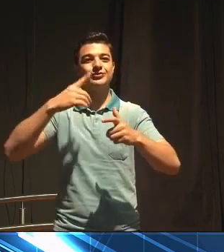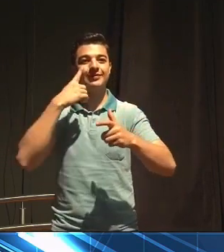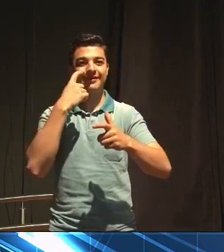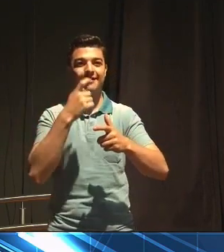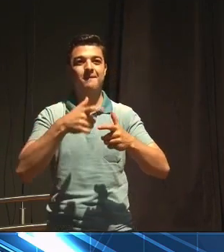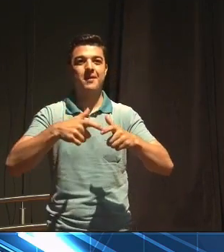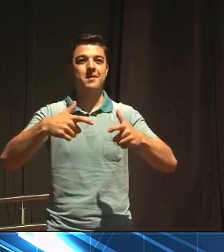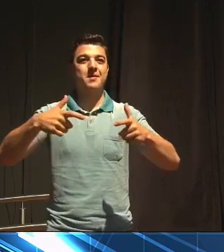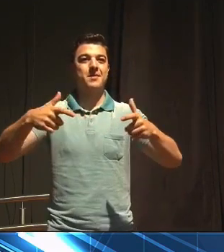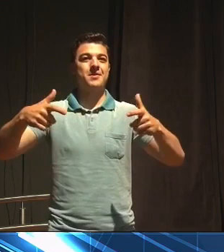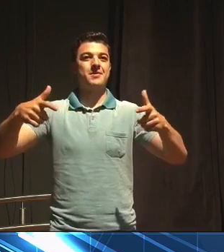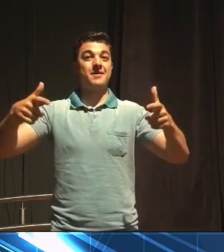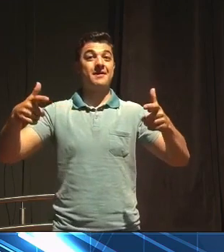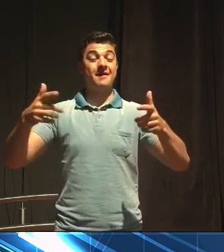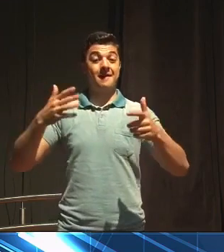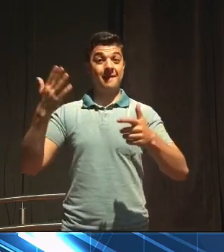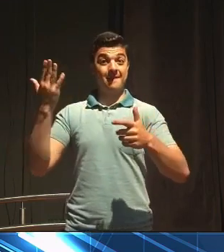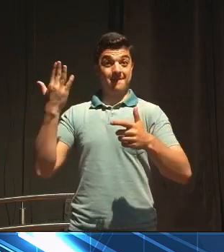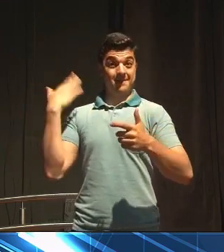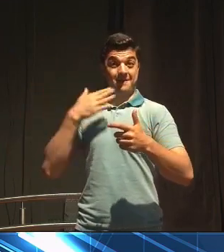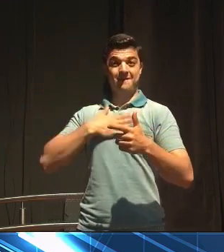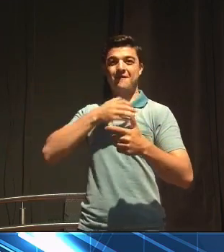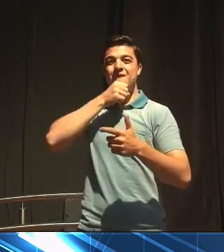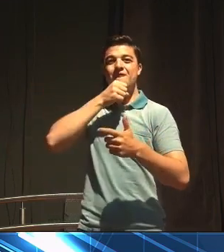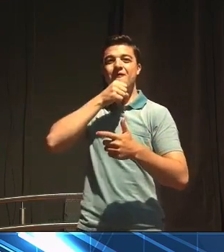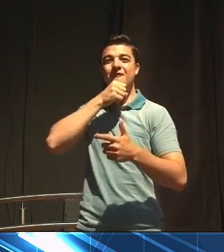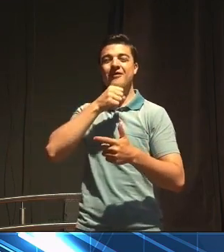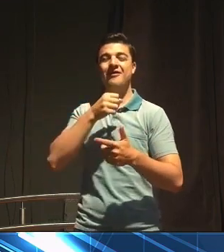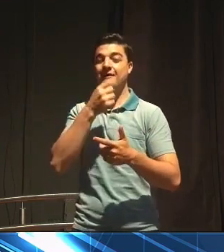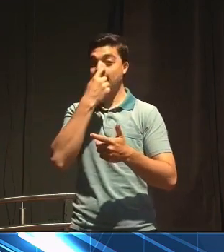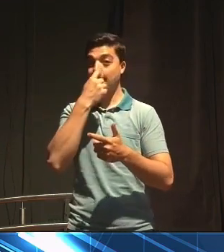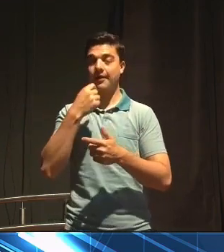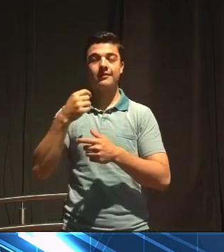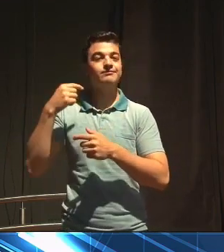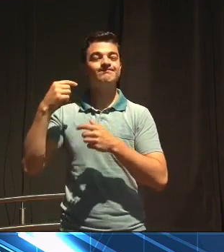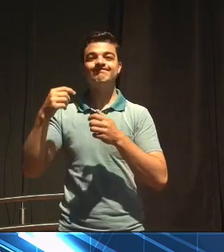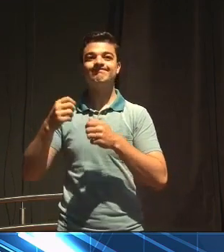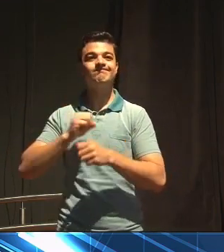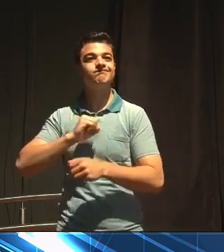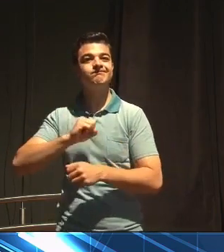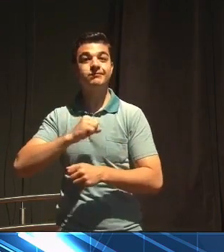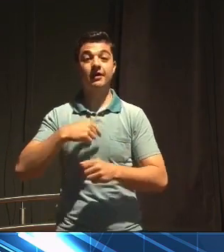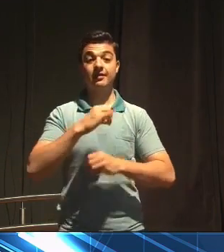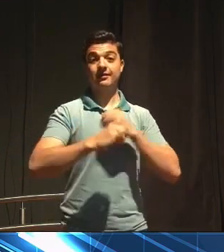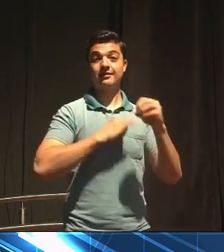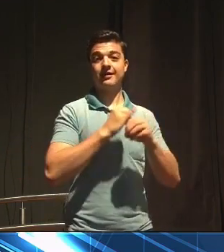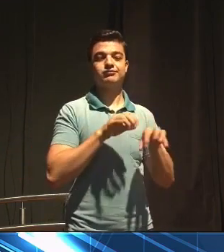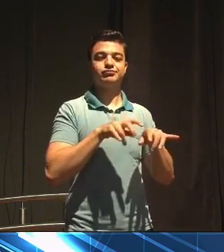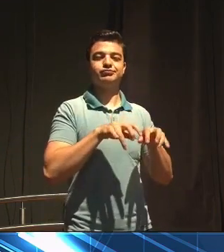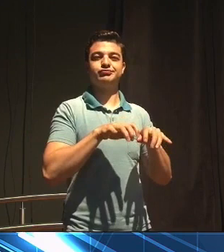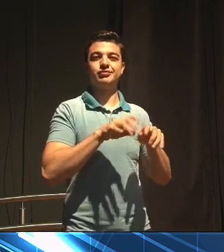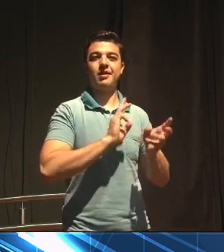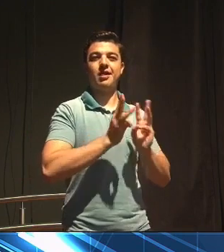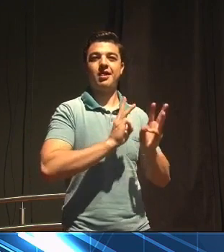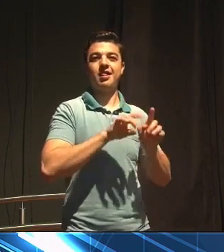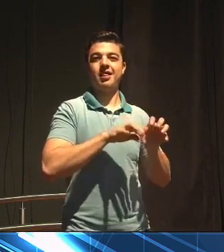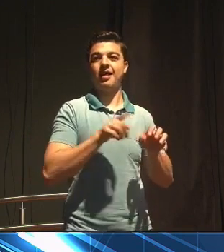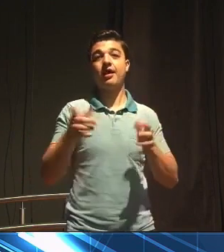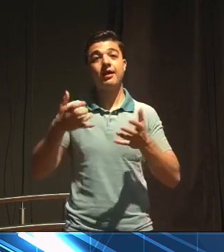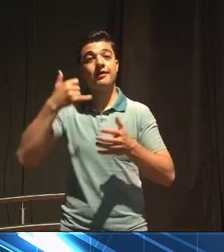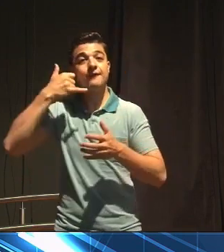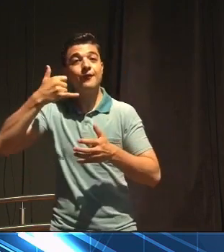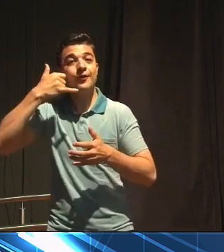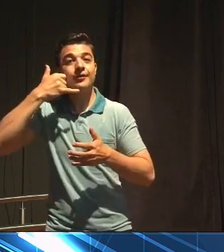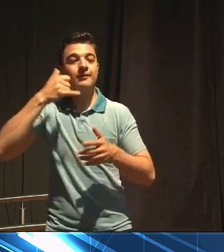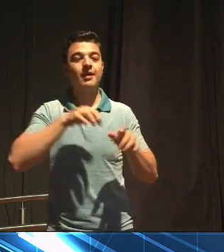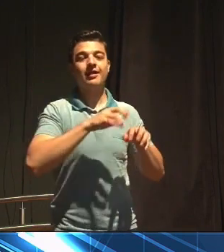tempo. Minha avó ficava louca comigo, que ela queria usar o telefone e eu estava com a internet conectada. Então aqui a gente já começou a entender melhor